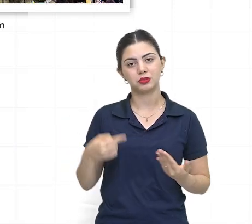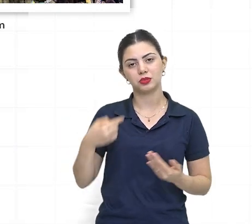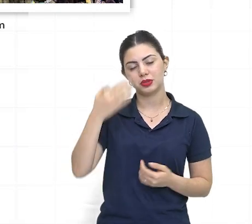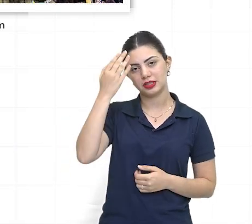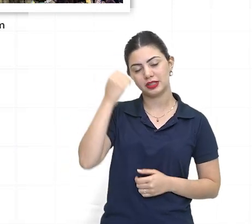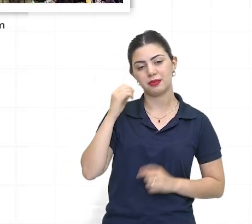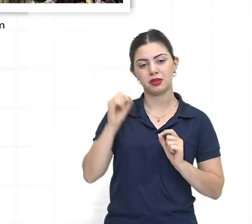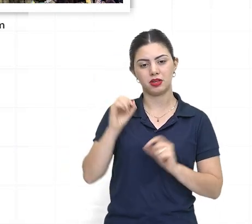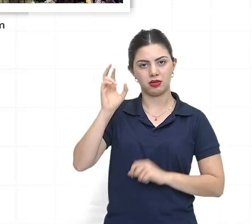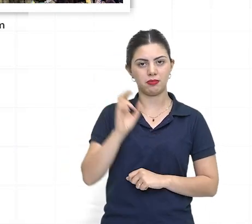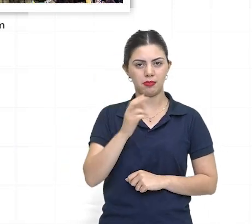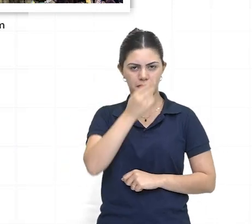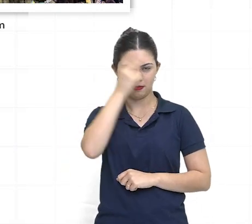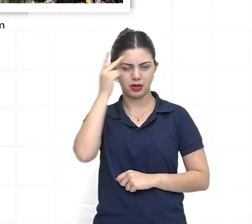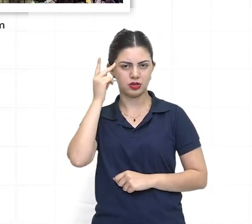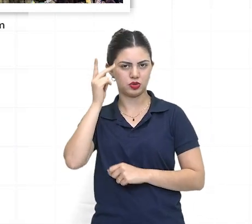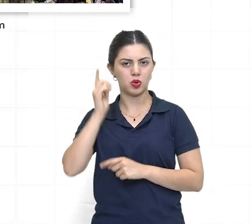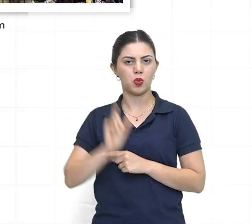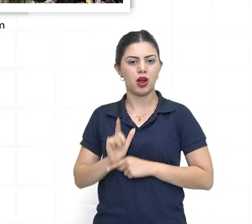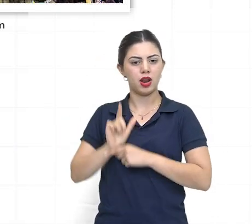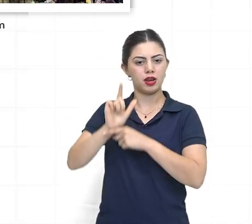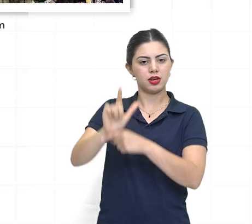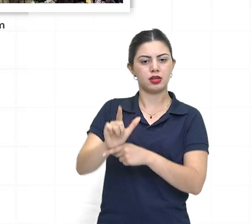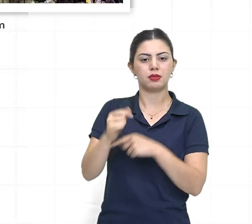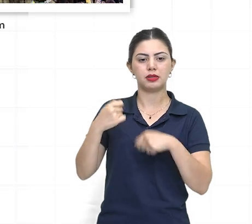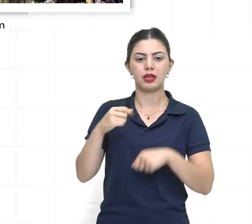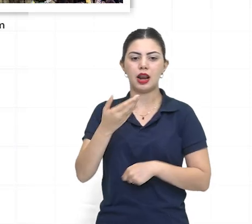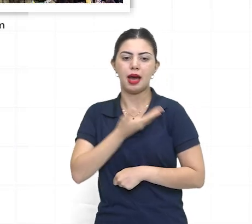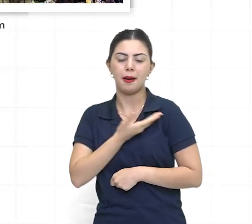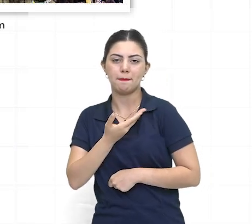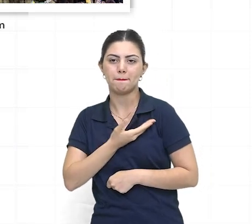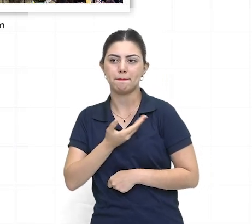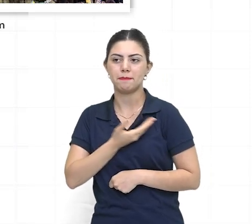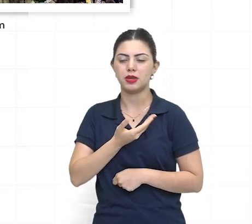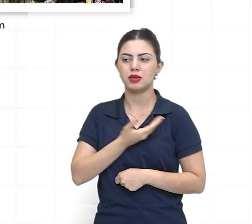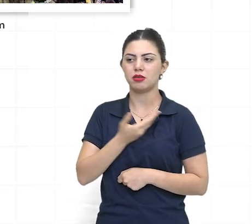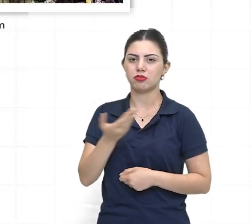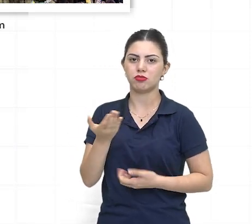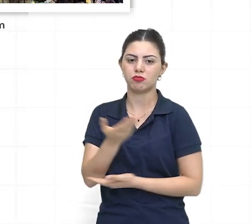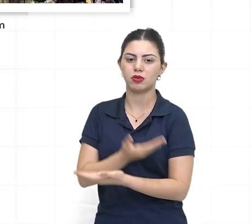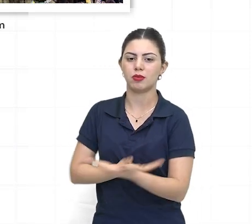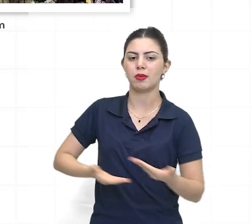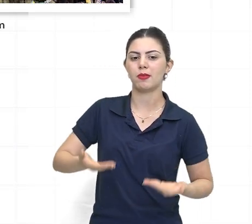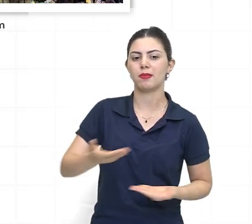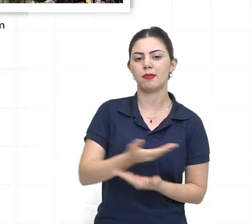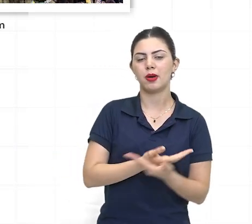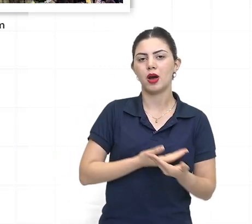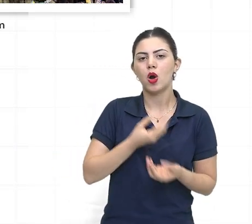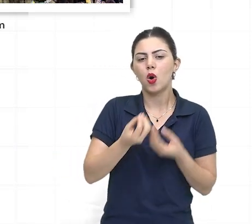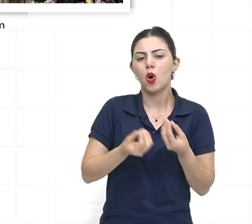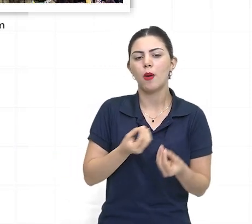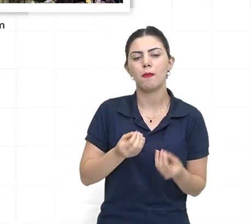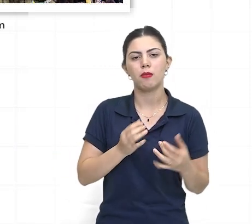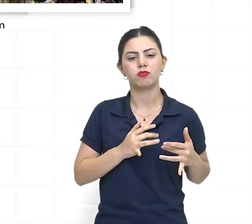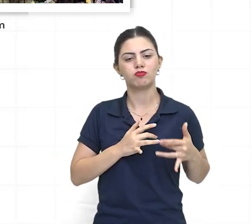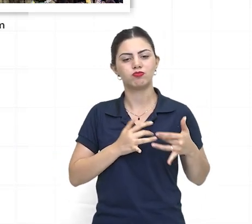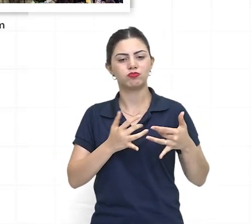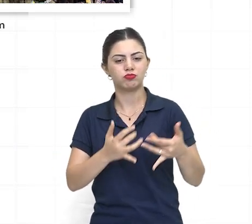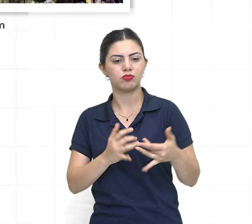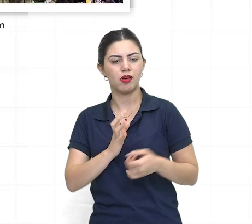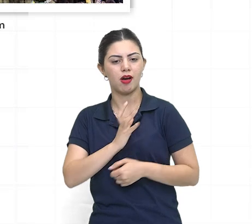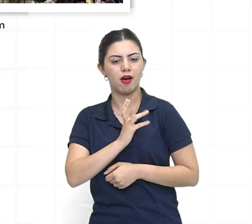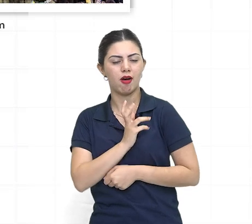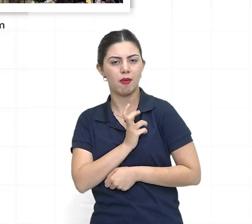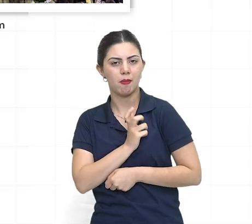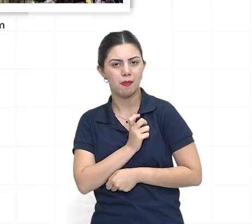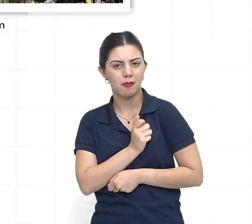verdadeiro líder deve tratar os seus amigos e dependentes: com generosidade,